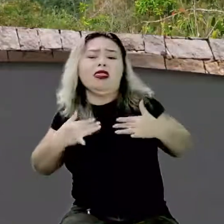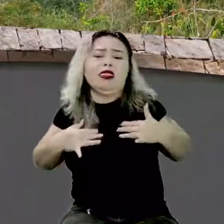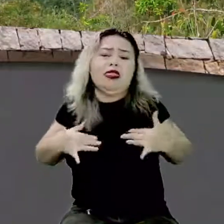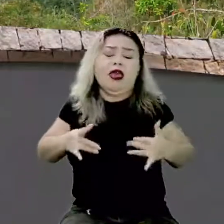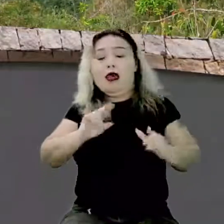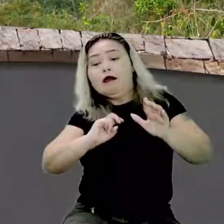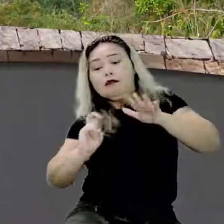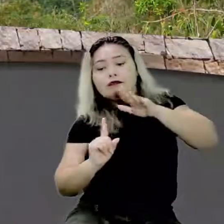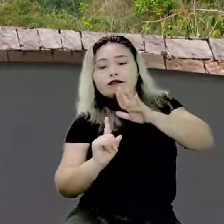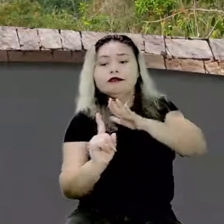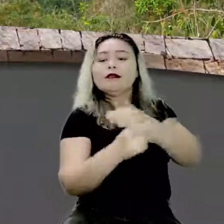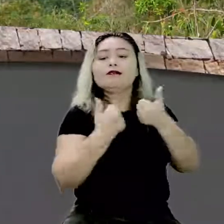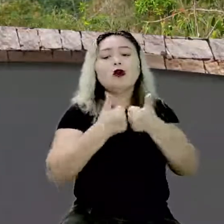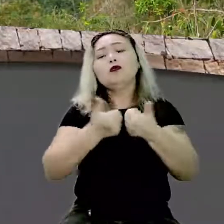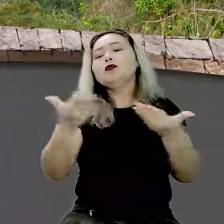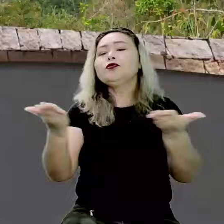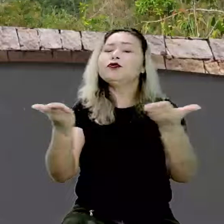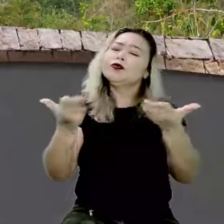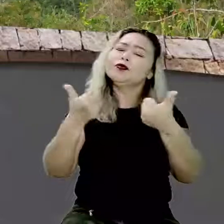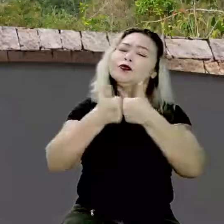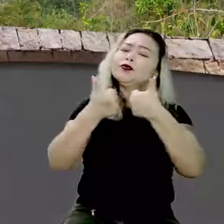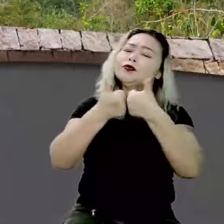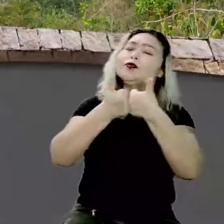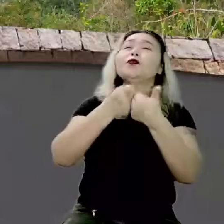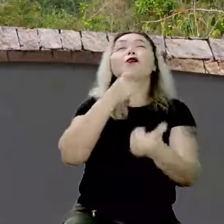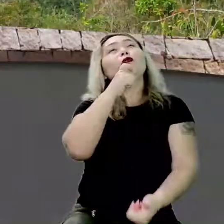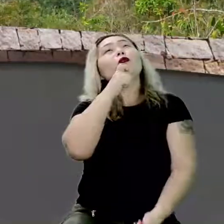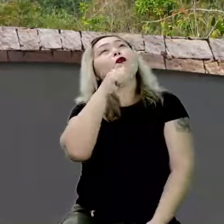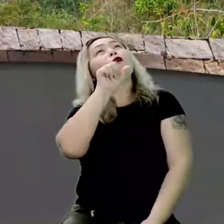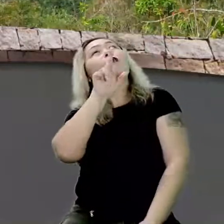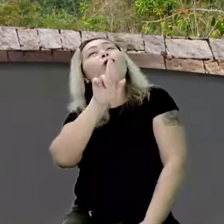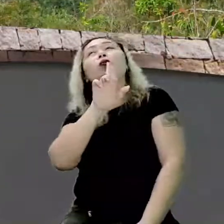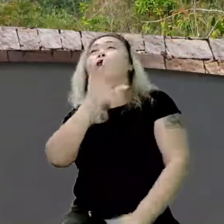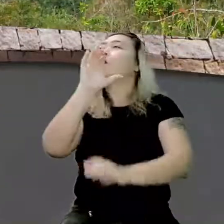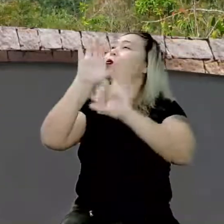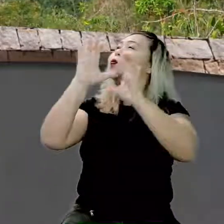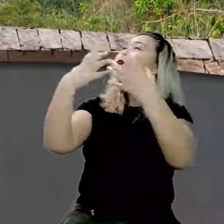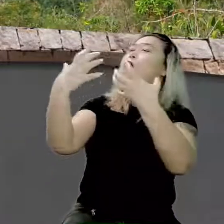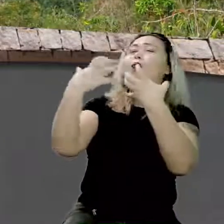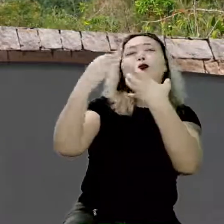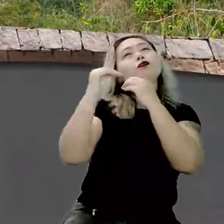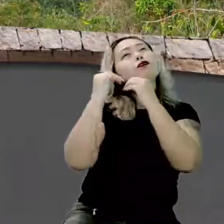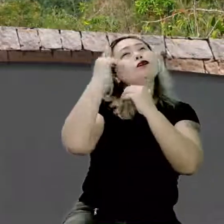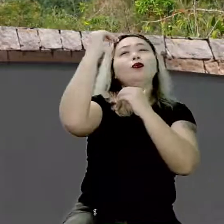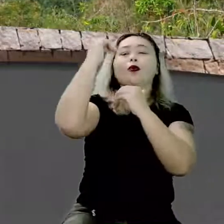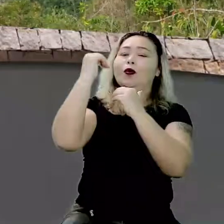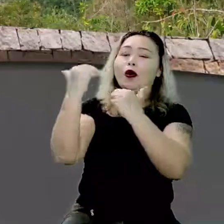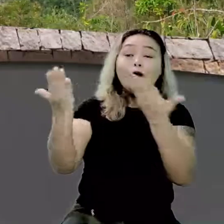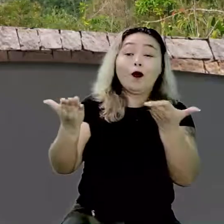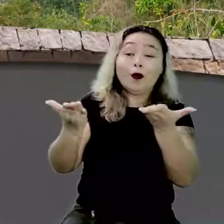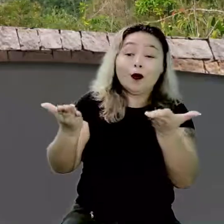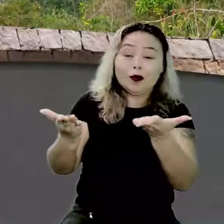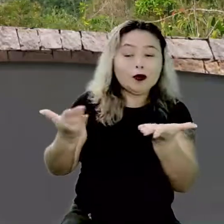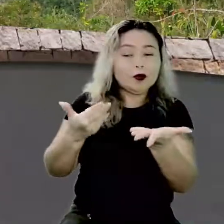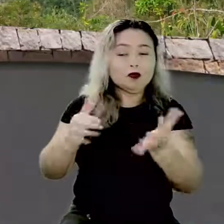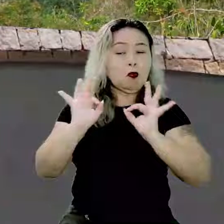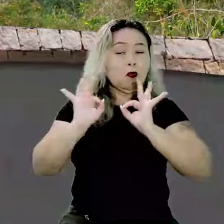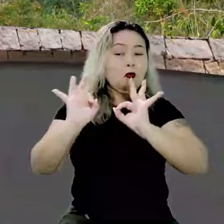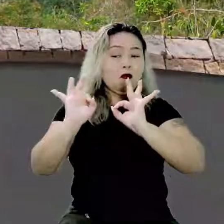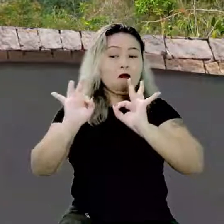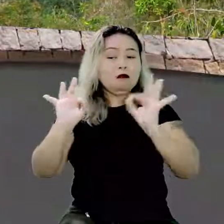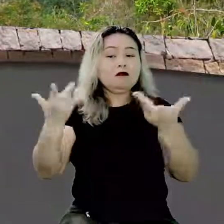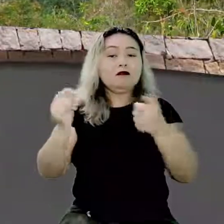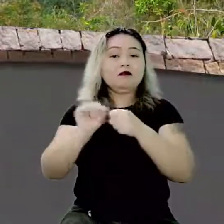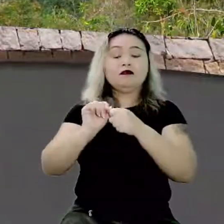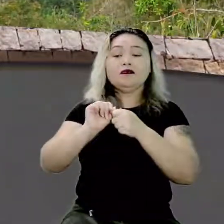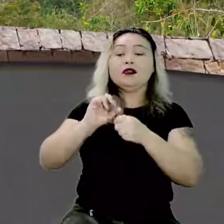ia entrar dentro do ônibus. Hoje não, os ônibus são tudo ar-condicionado, a coisa mais linda de 2 andares, né, sofisticado.